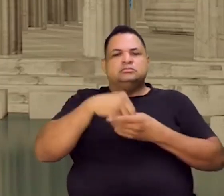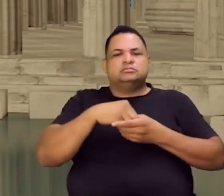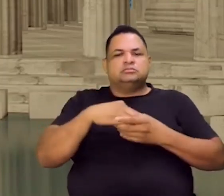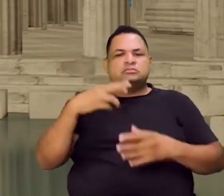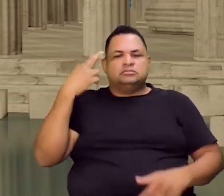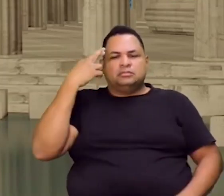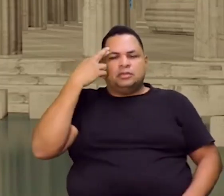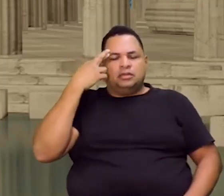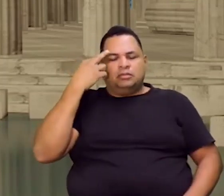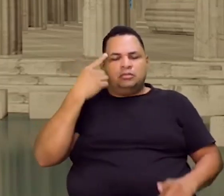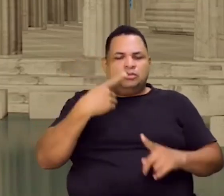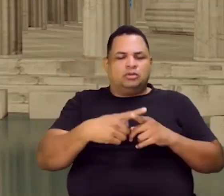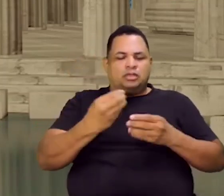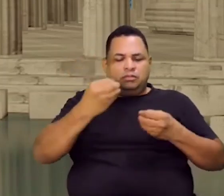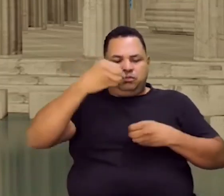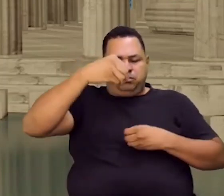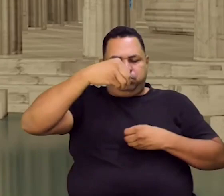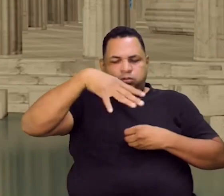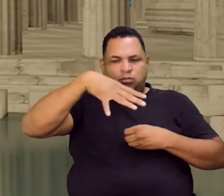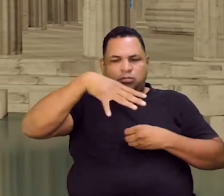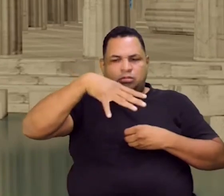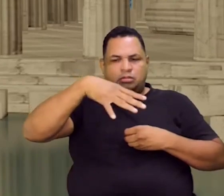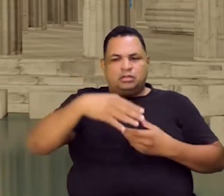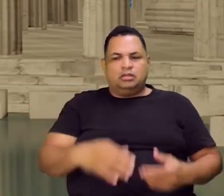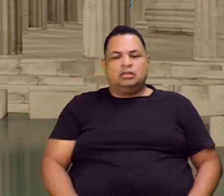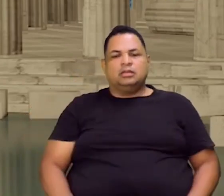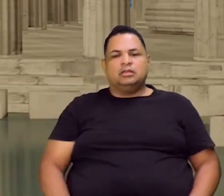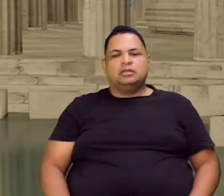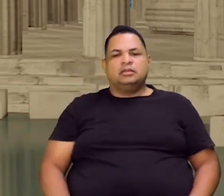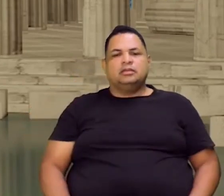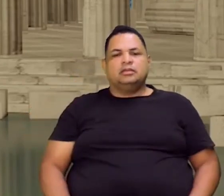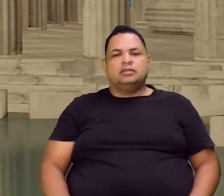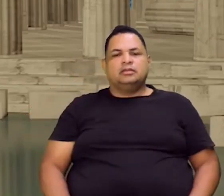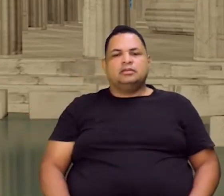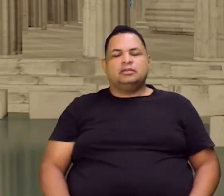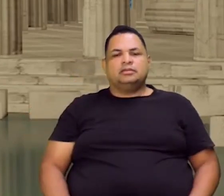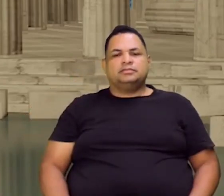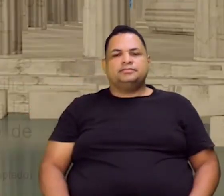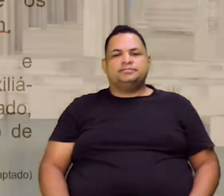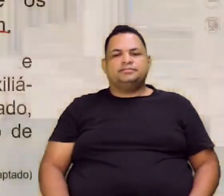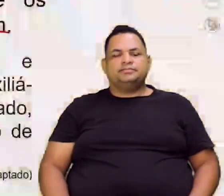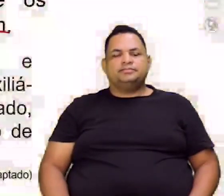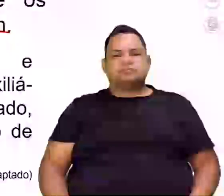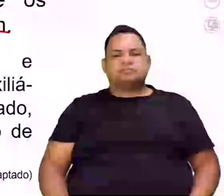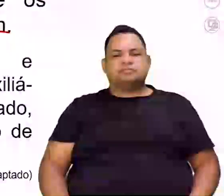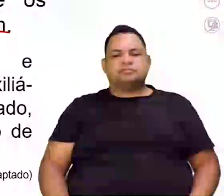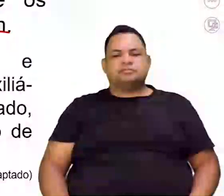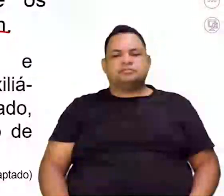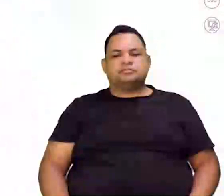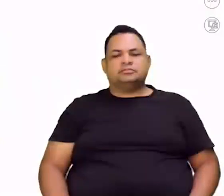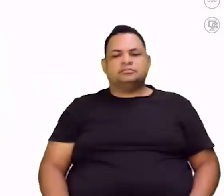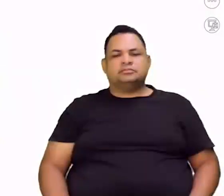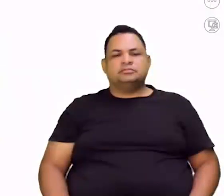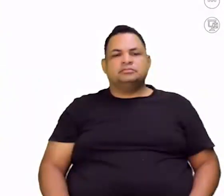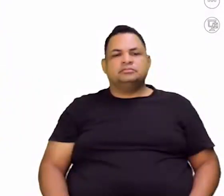o porquê cai. Quero uma resposta para isso. Vamos lá? Continuando, olha aí.